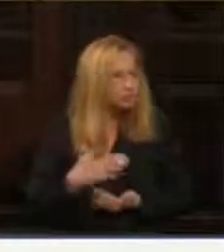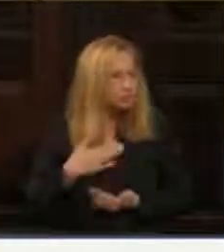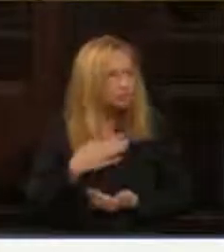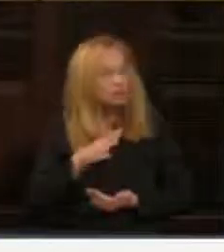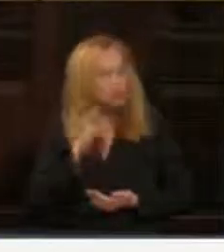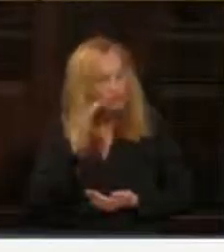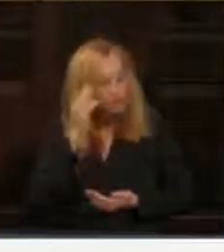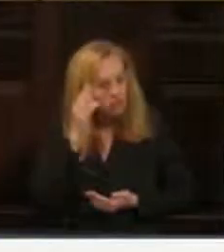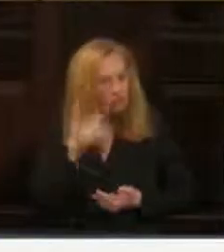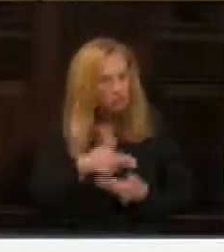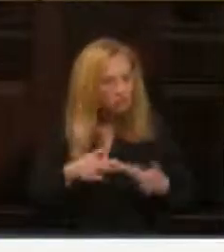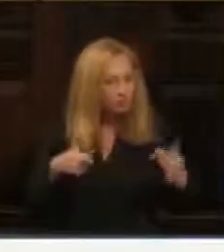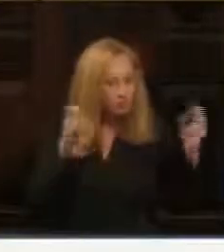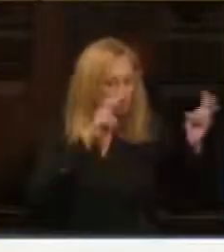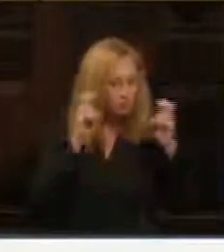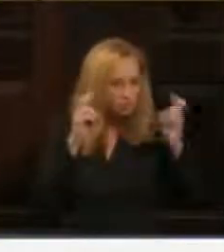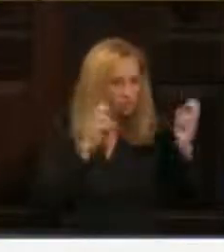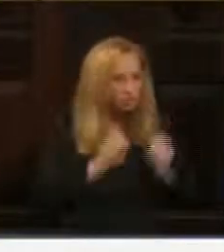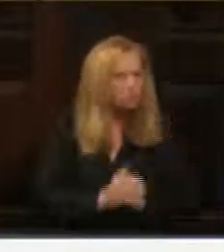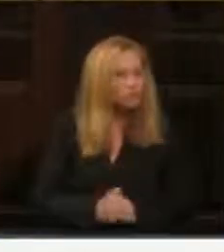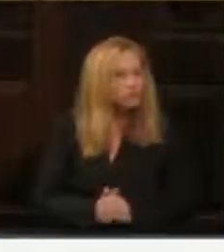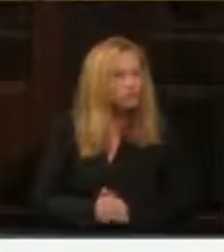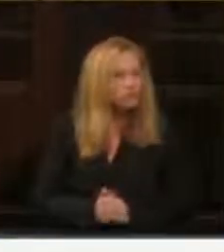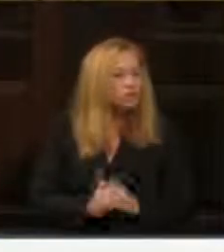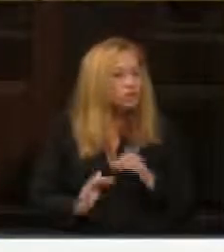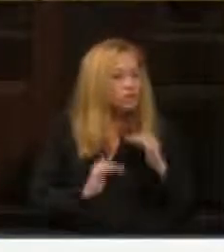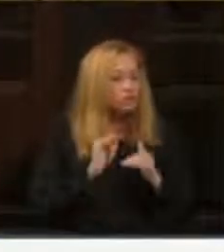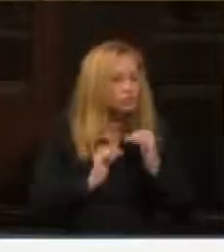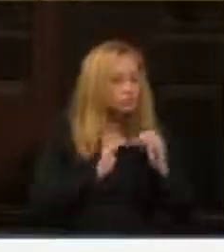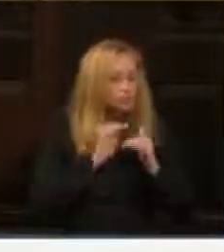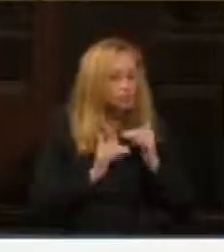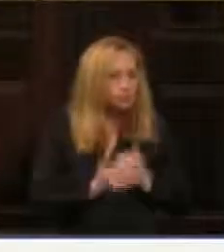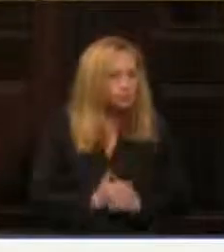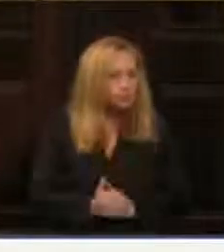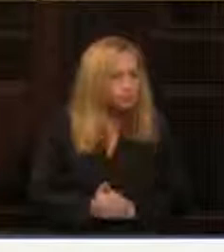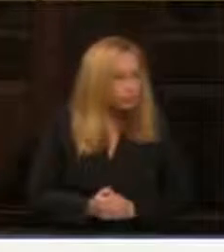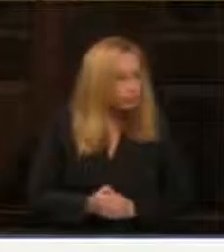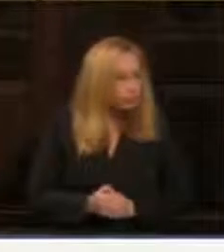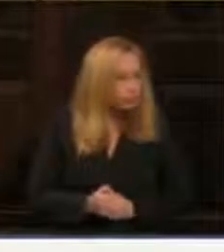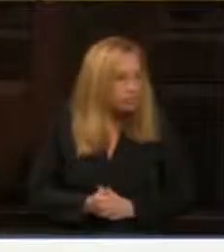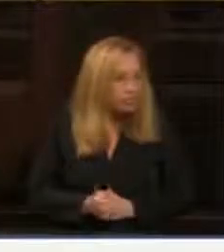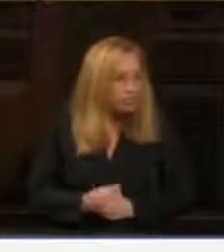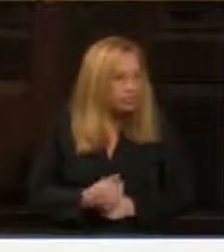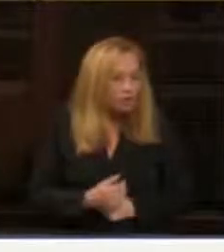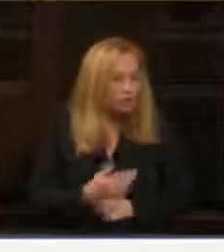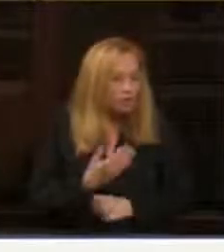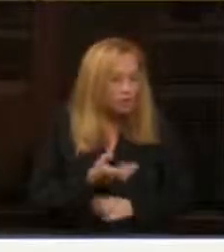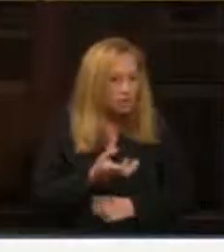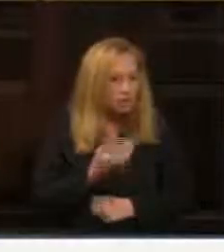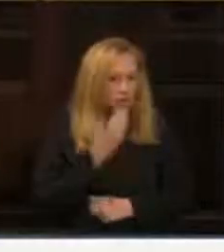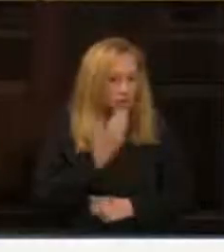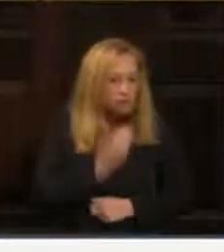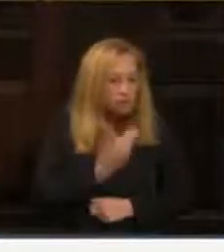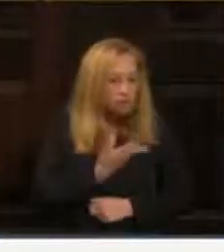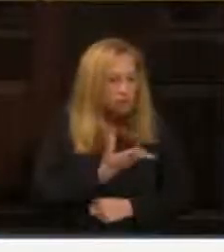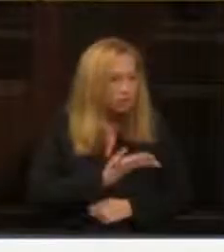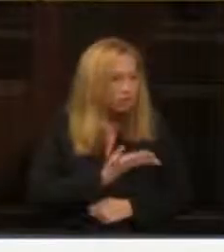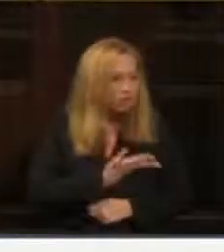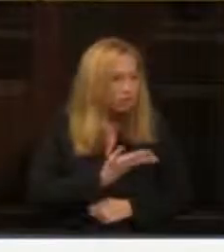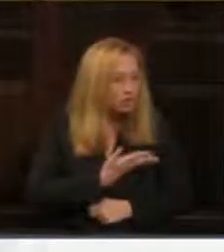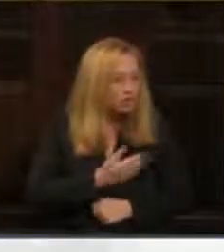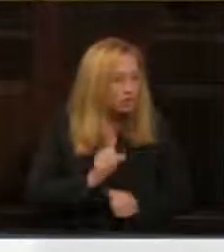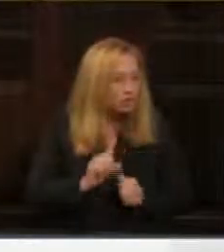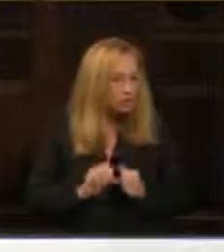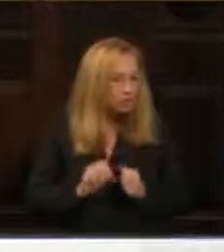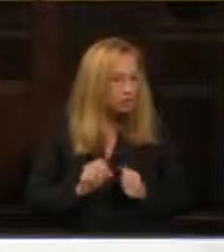assuntos. Tem algumas coisas que são reproduzidas através de fake news que eu aconselharia a Vossa Excelência a tentar procurar as fontes. Eu fiz oposição ao